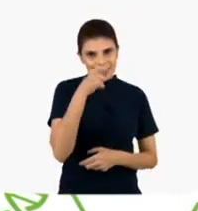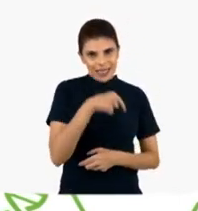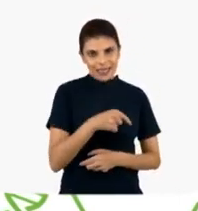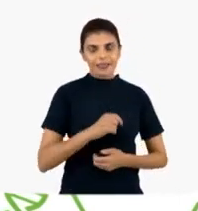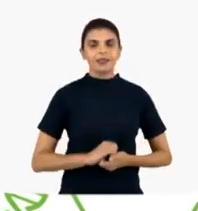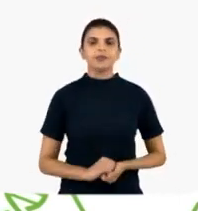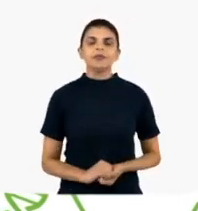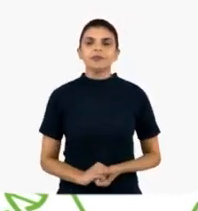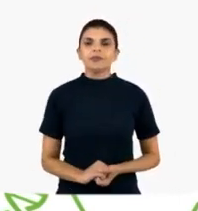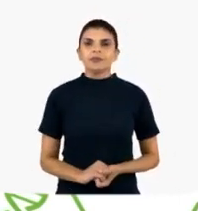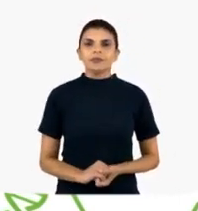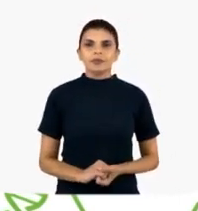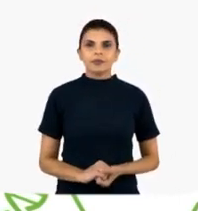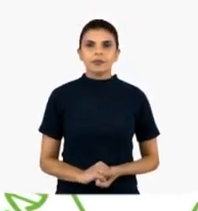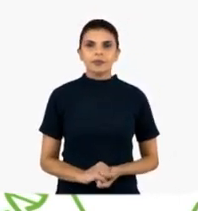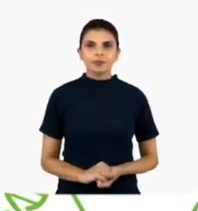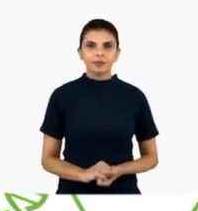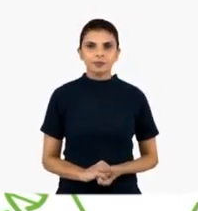interesse.